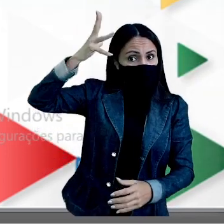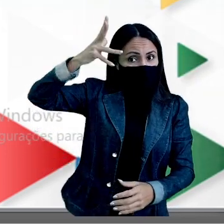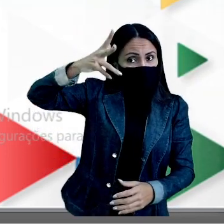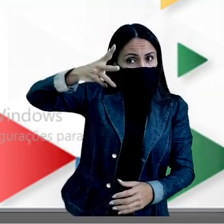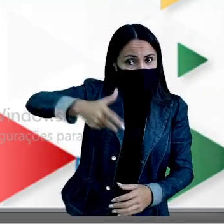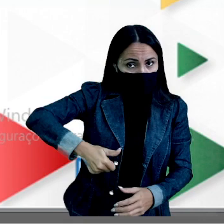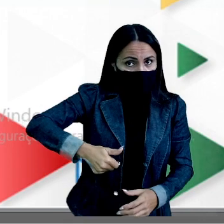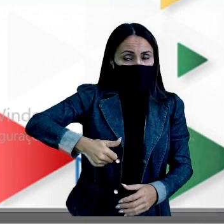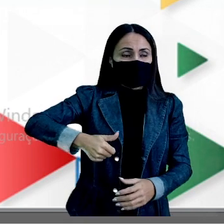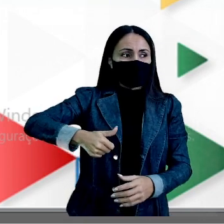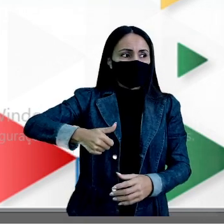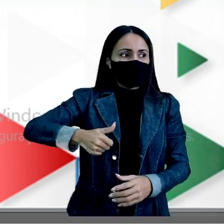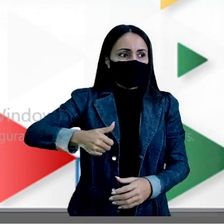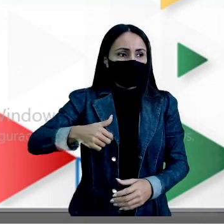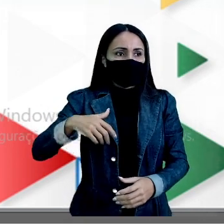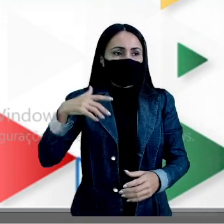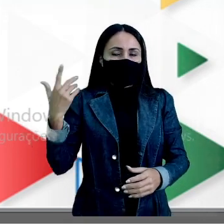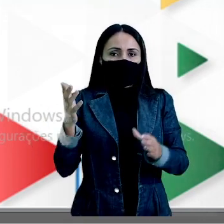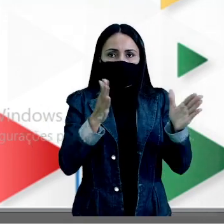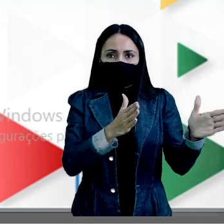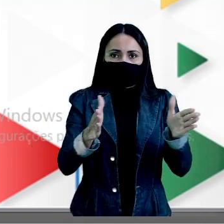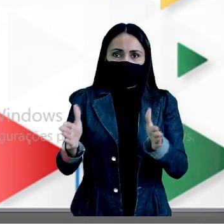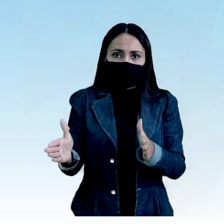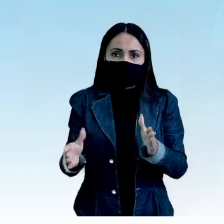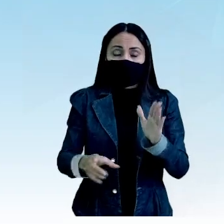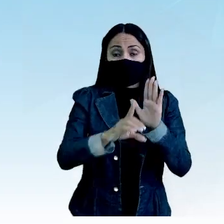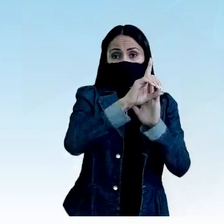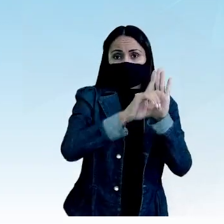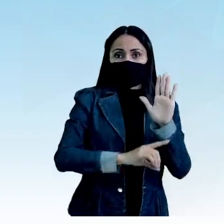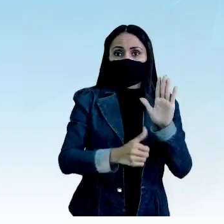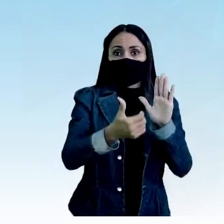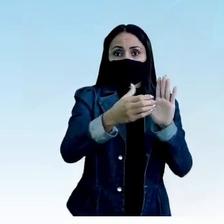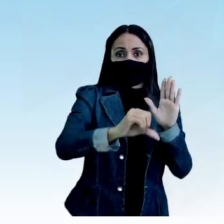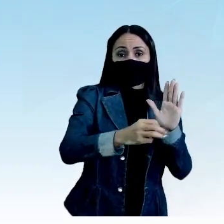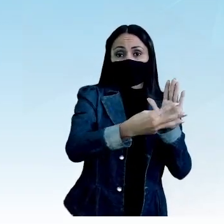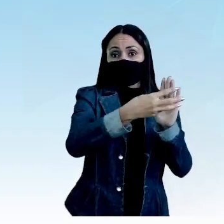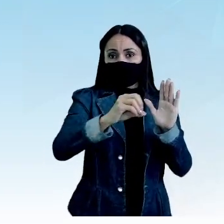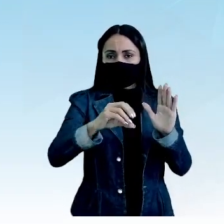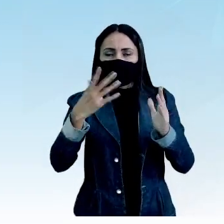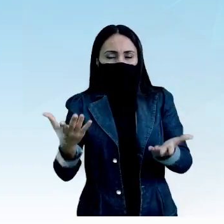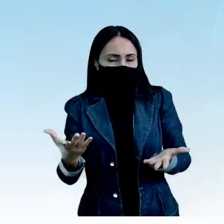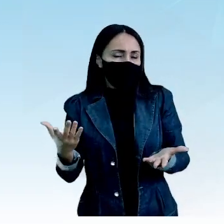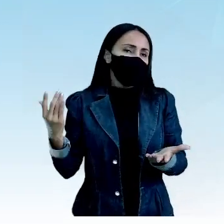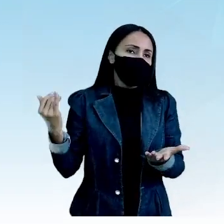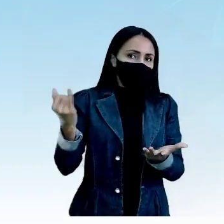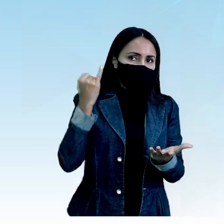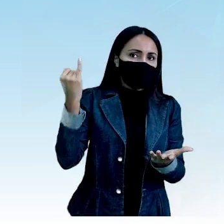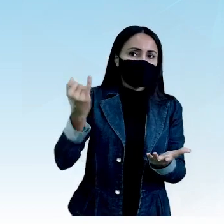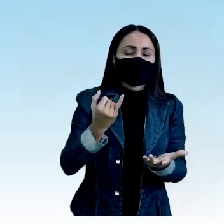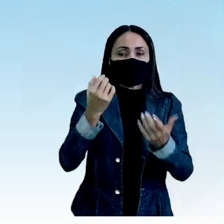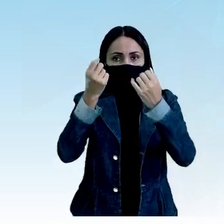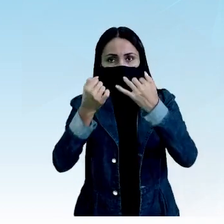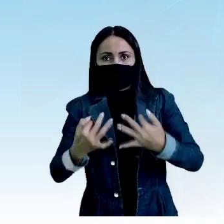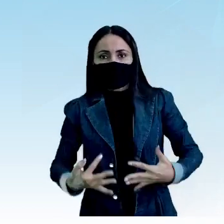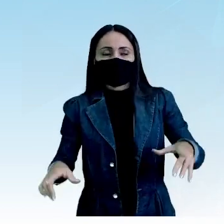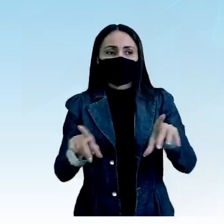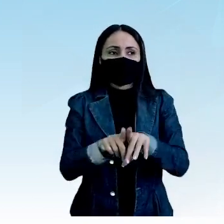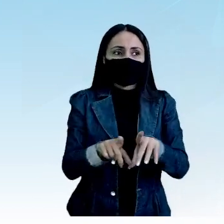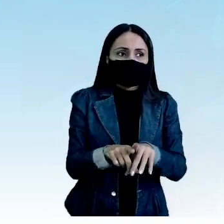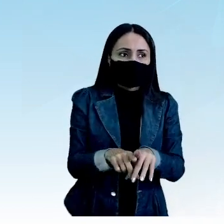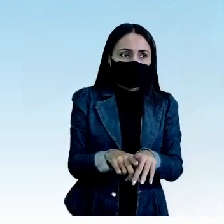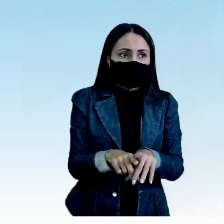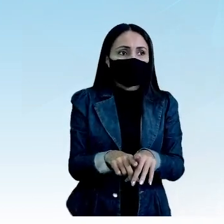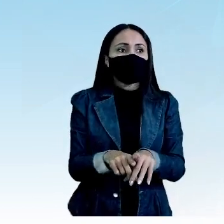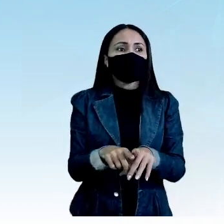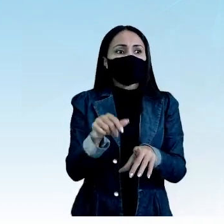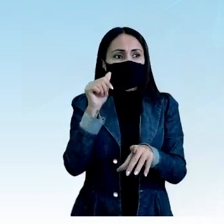madrugadora invenção na longínqua década de 1930. O que eu achei interessante justamente quando aquilo arranca suspiros de senhoritas e senhoras,